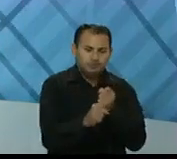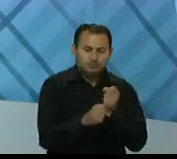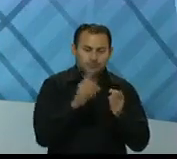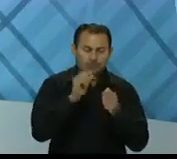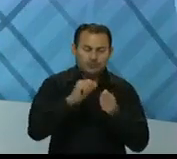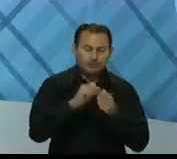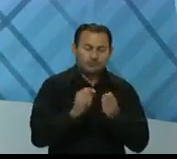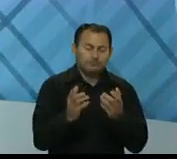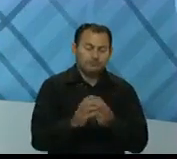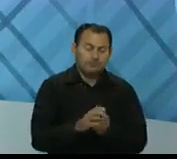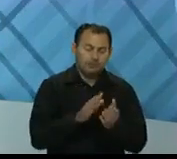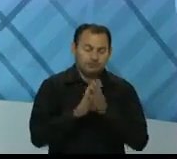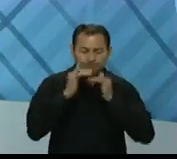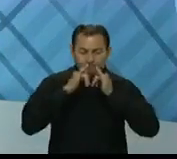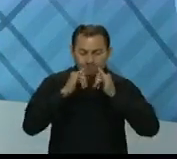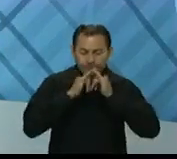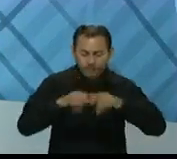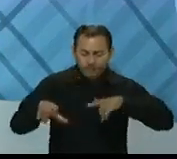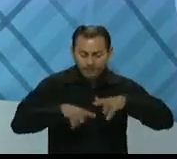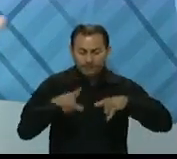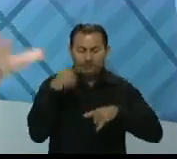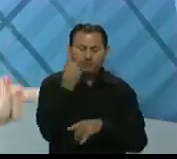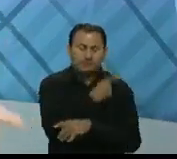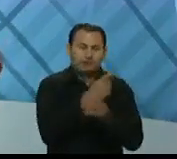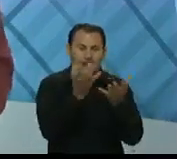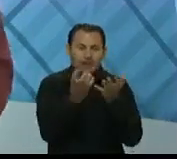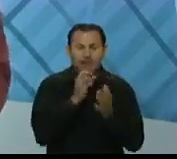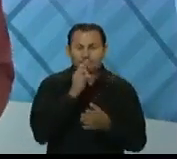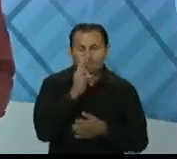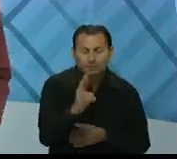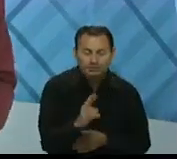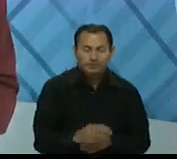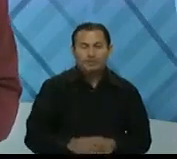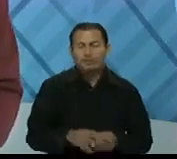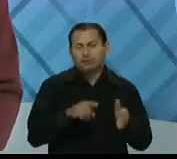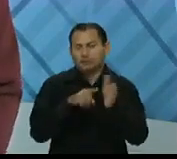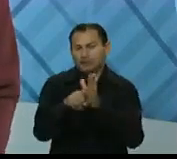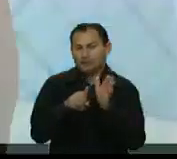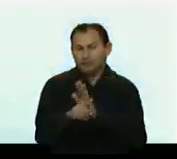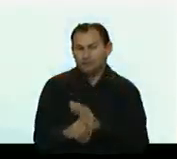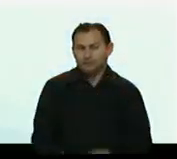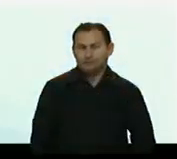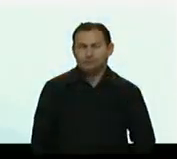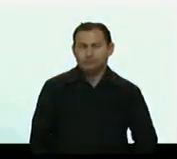fazendo esses dados, trabalhando com isso, nós buscamos responder o seguinte questionamento.